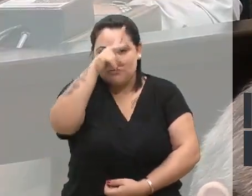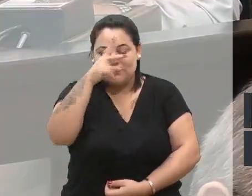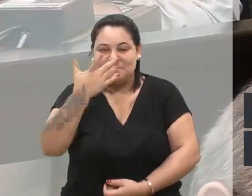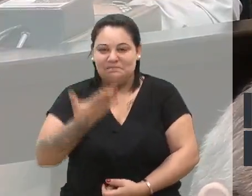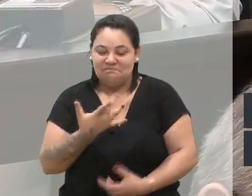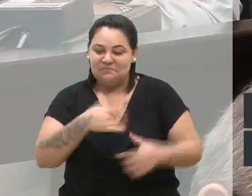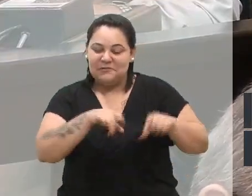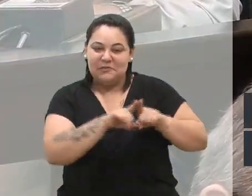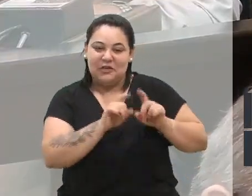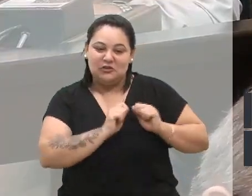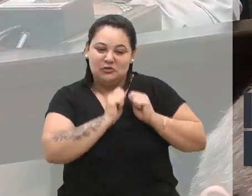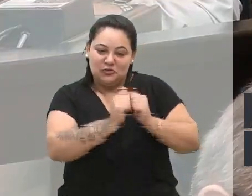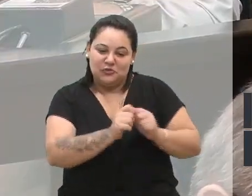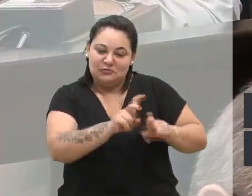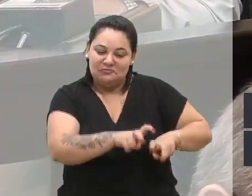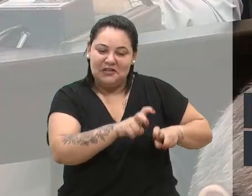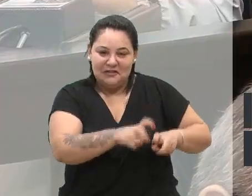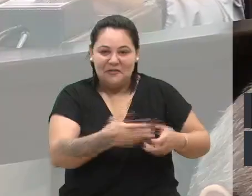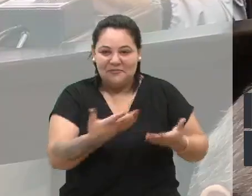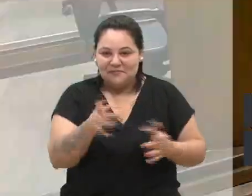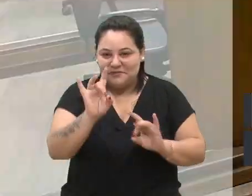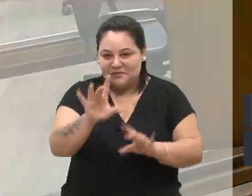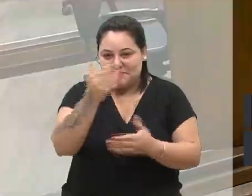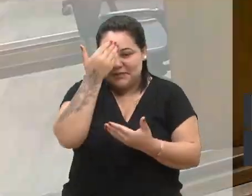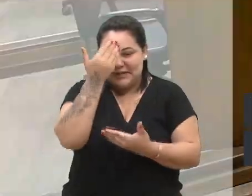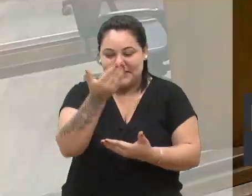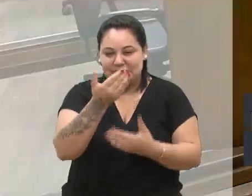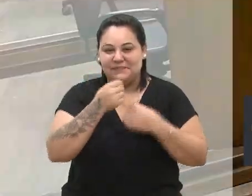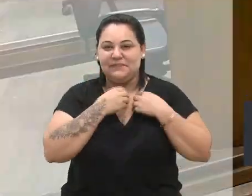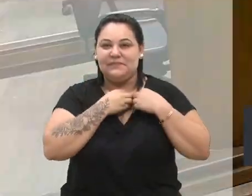também agora no nosso interior. Era isso, muito obrigado. Obrigada, vereador.